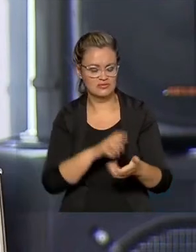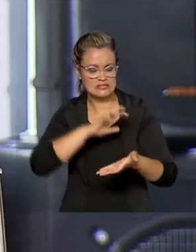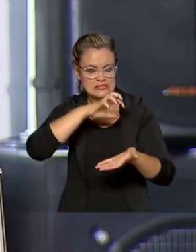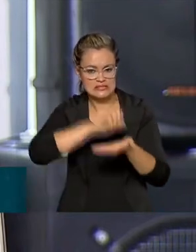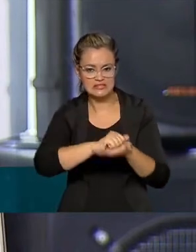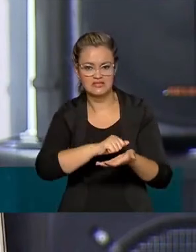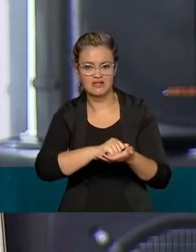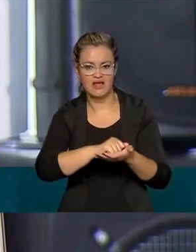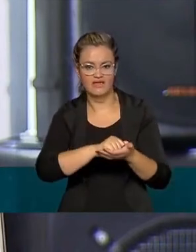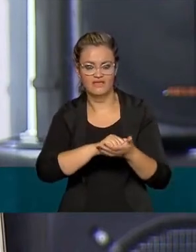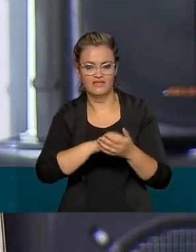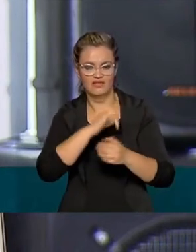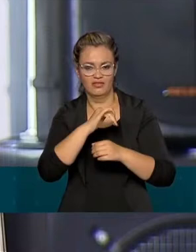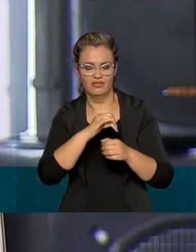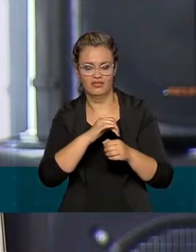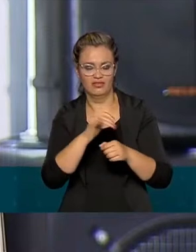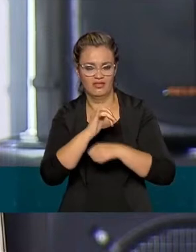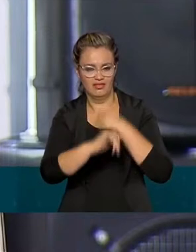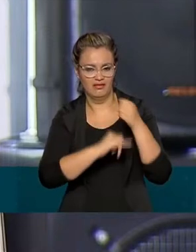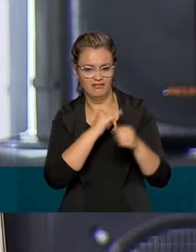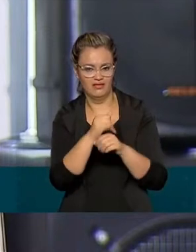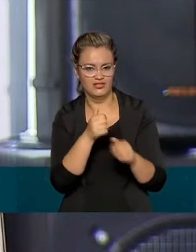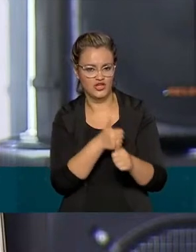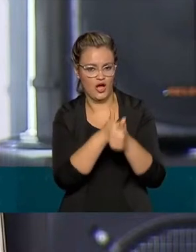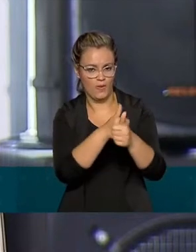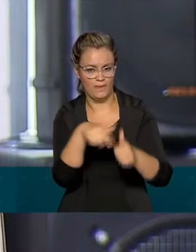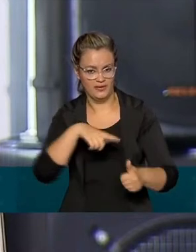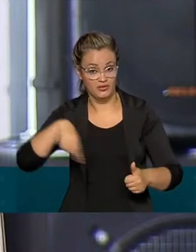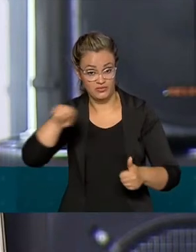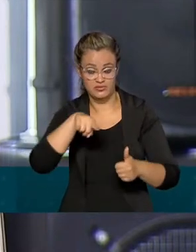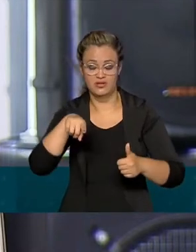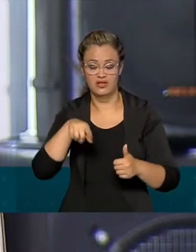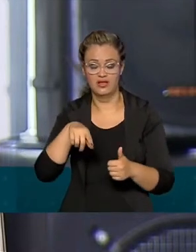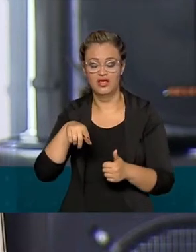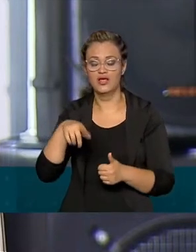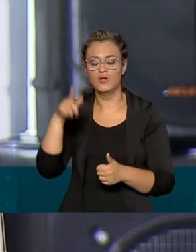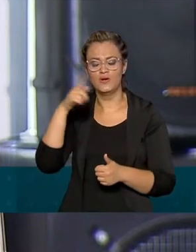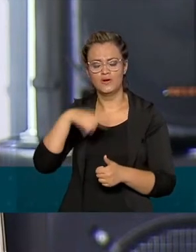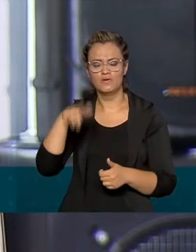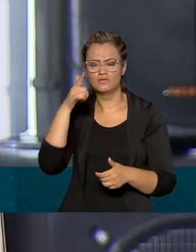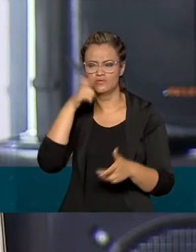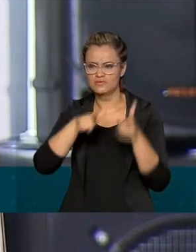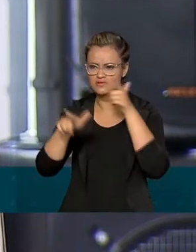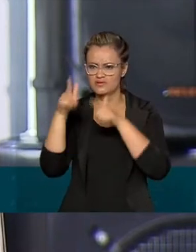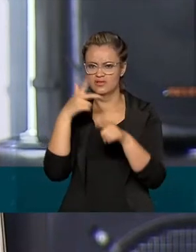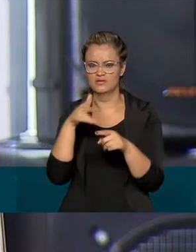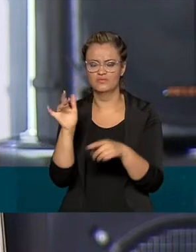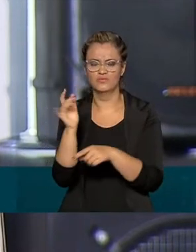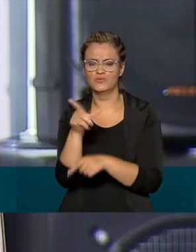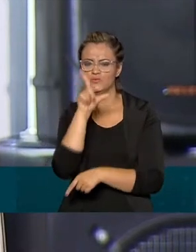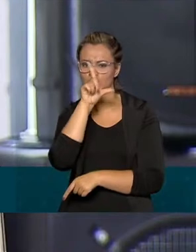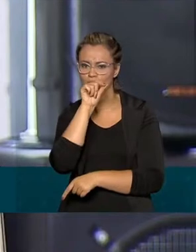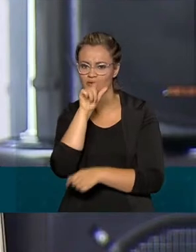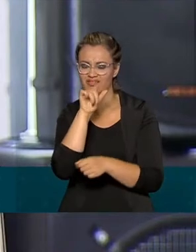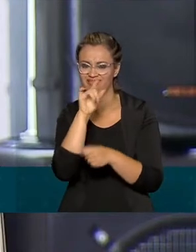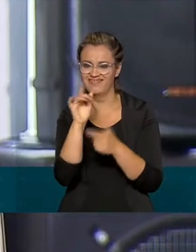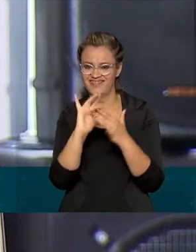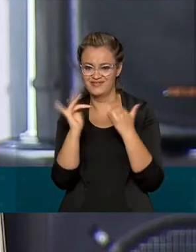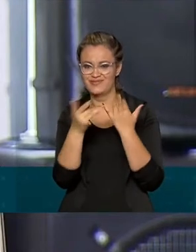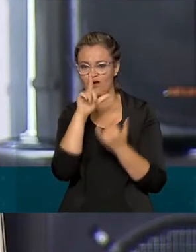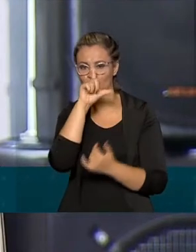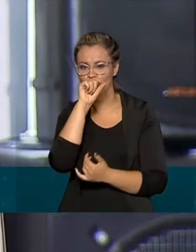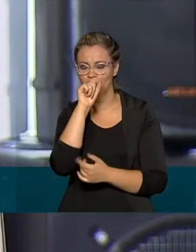inscritos. Durante esse período, alcançamos números de destaque. No Twitter,